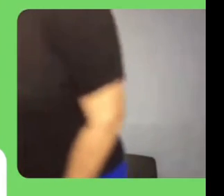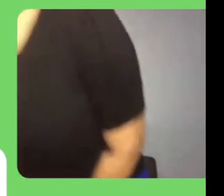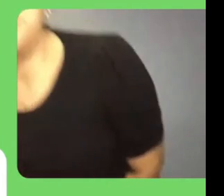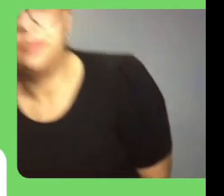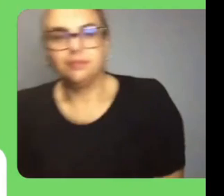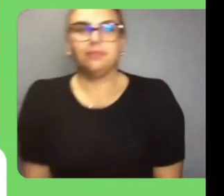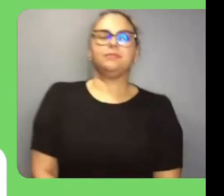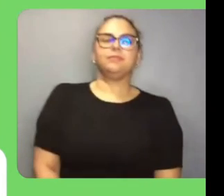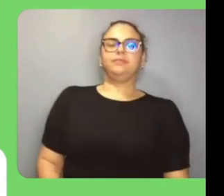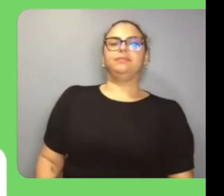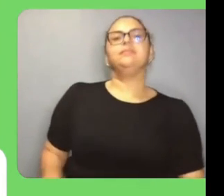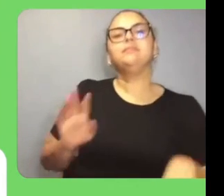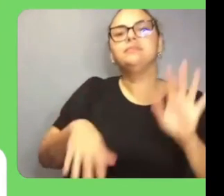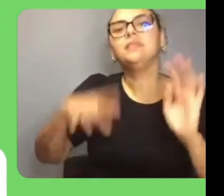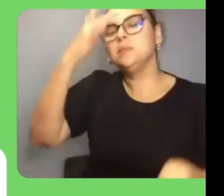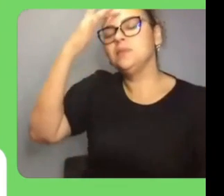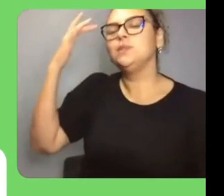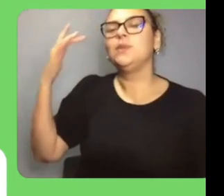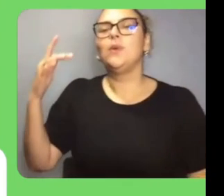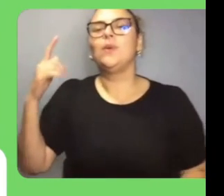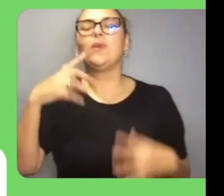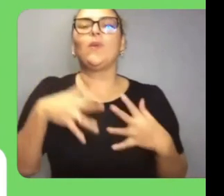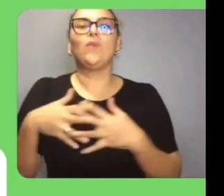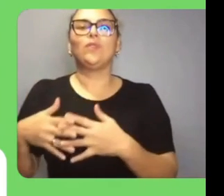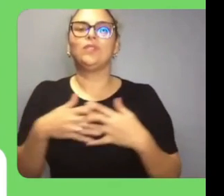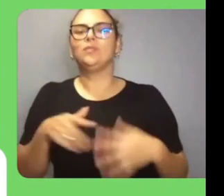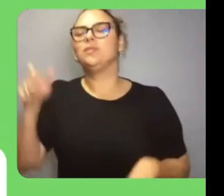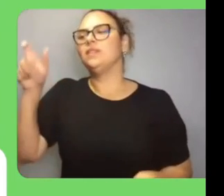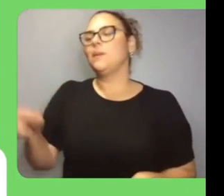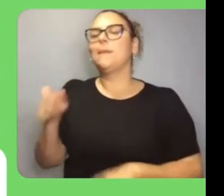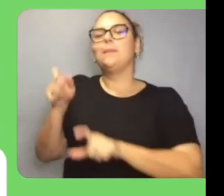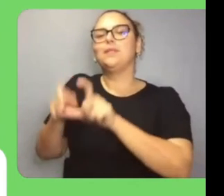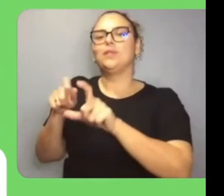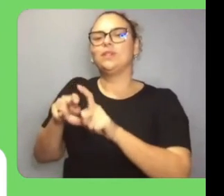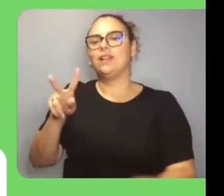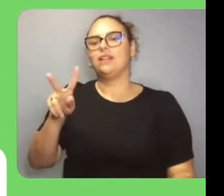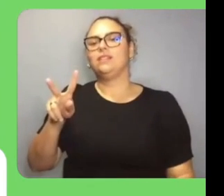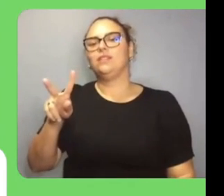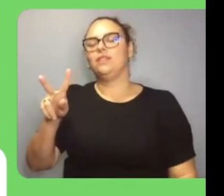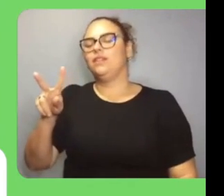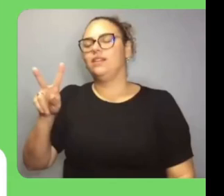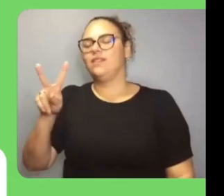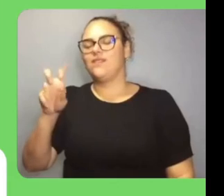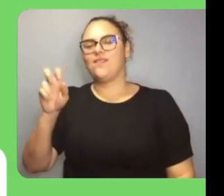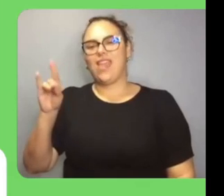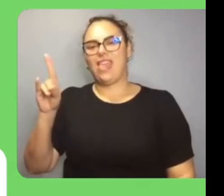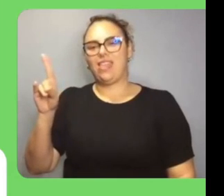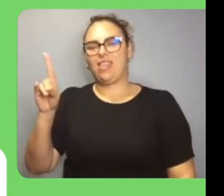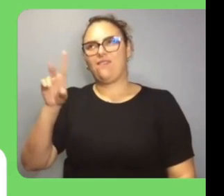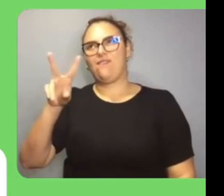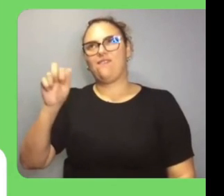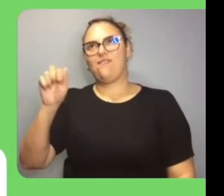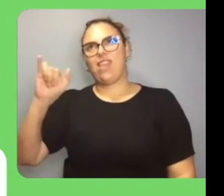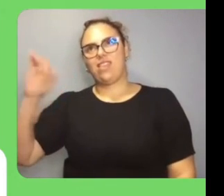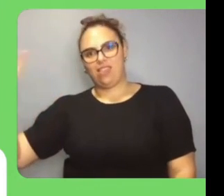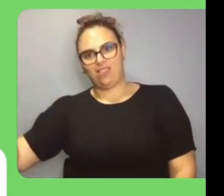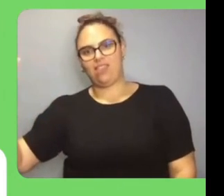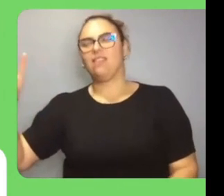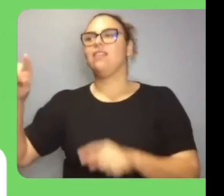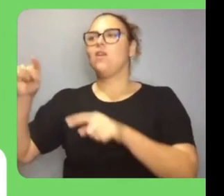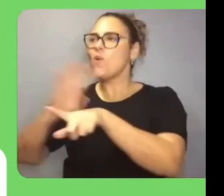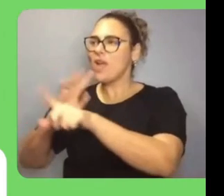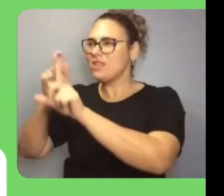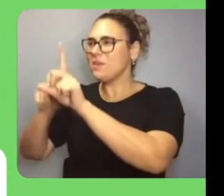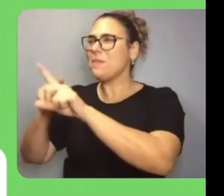fascinação do personagem Darth Vader, não, o Império é a melhor coisa mesmo. Não entendeu nada de Star Wars. Você não